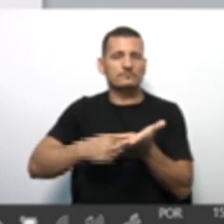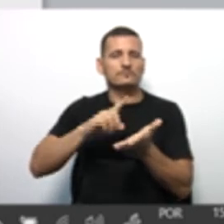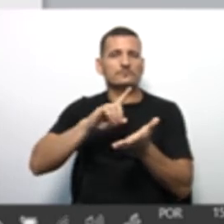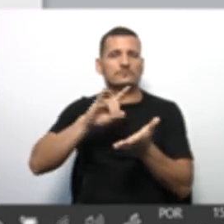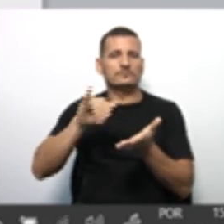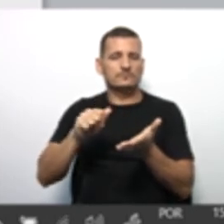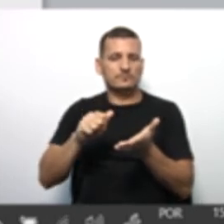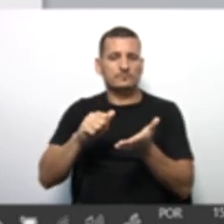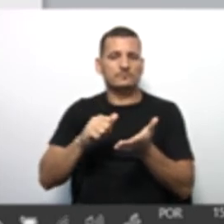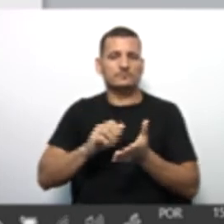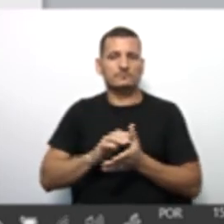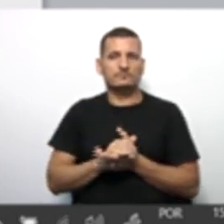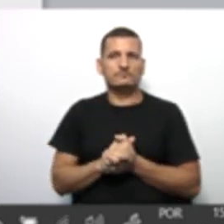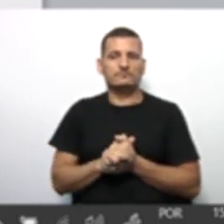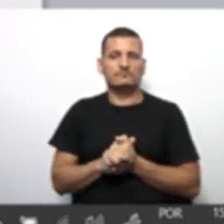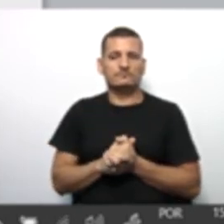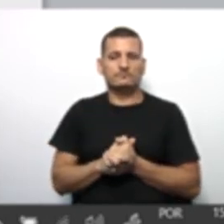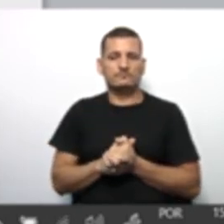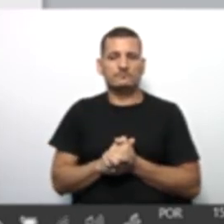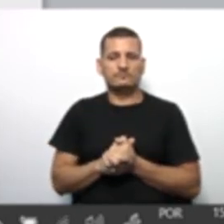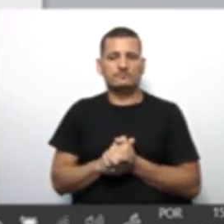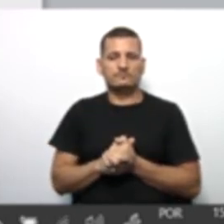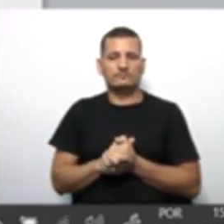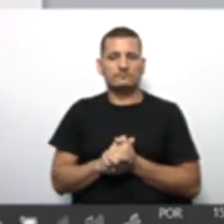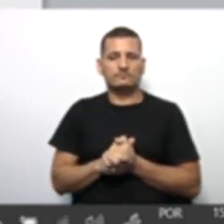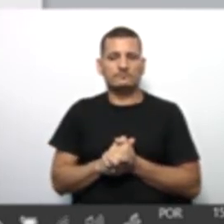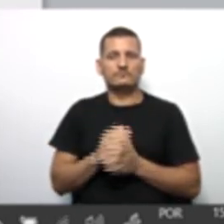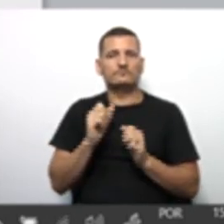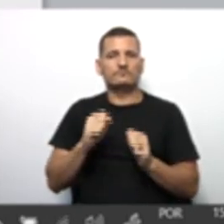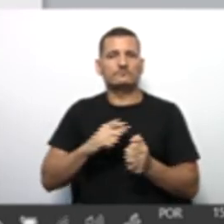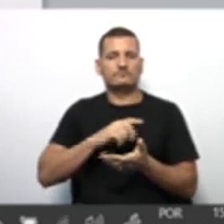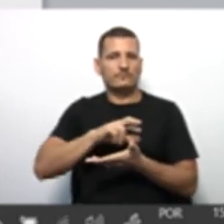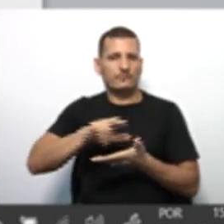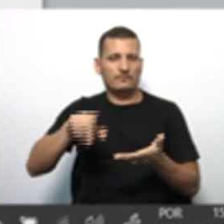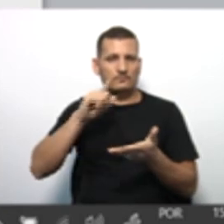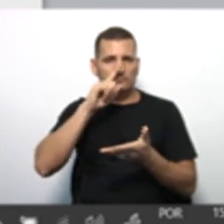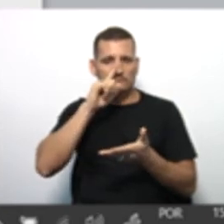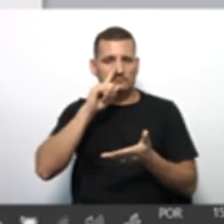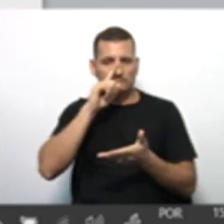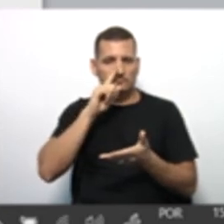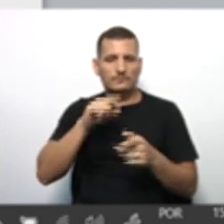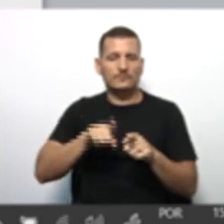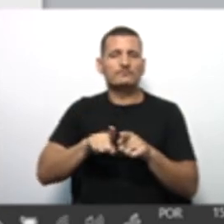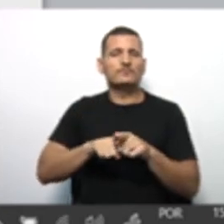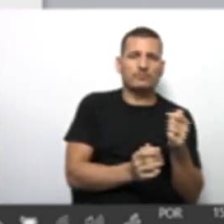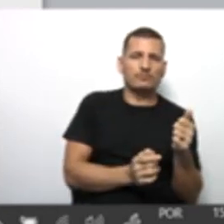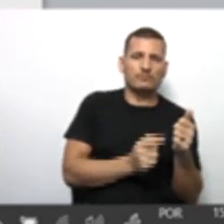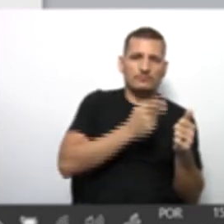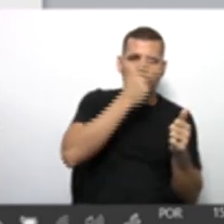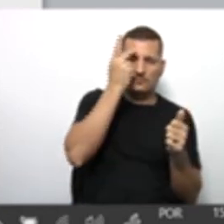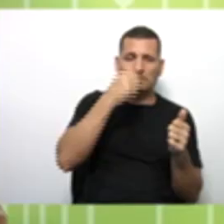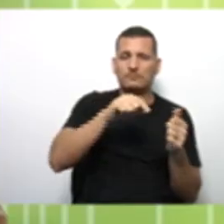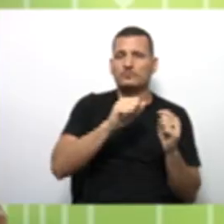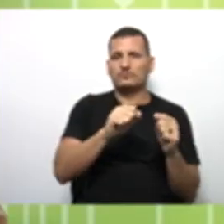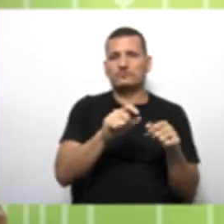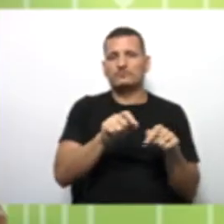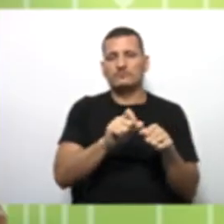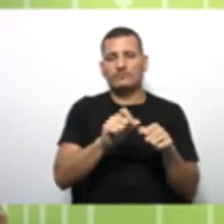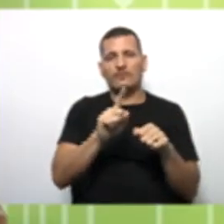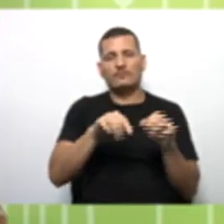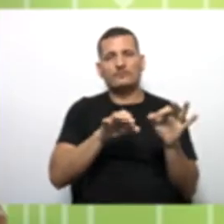interessada, os tutores presenciais, os professores, inclusive podem ser até patrocinadores, ou seja, quem vai bancar a festa